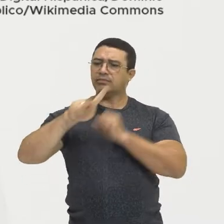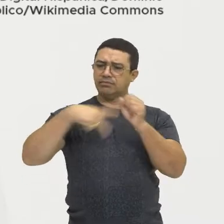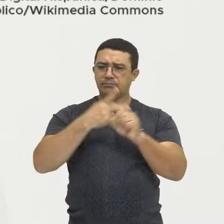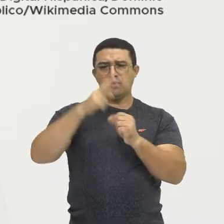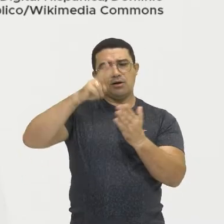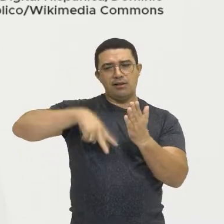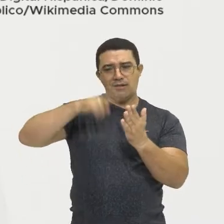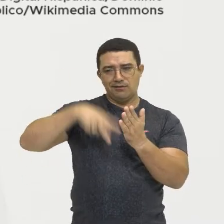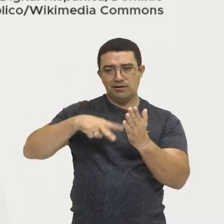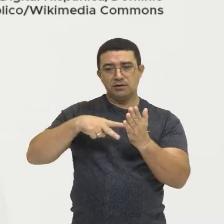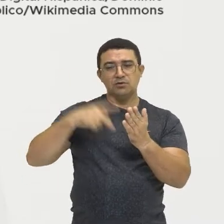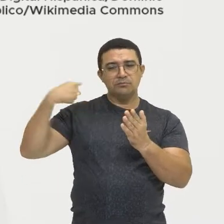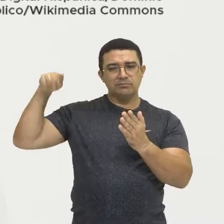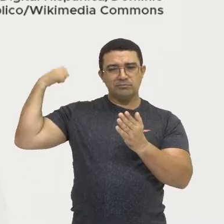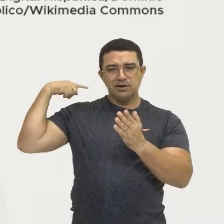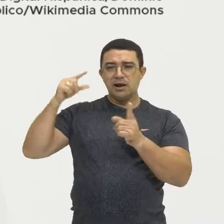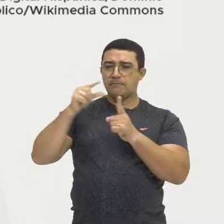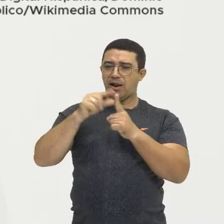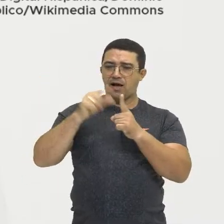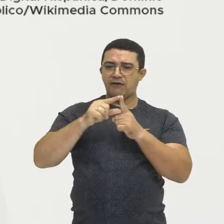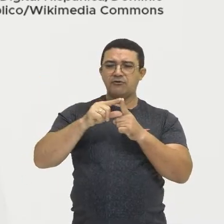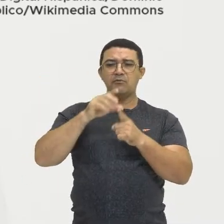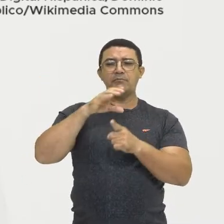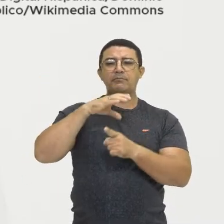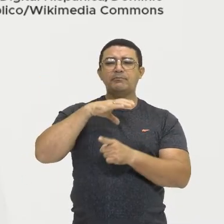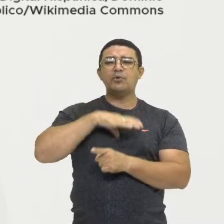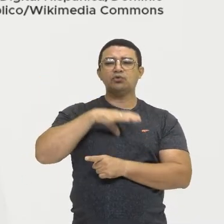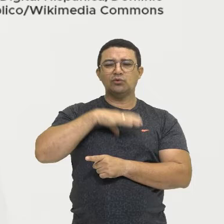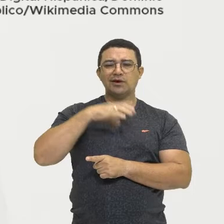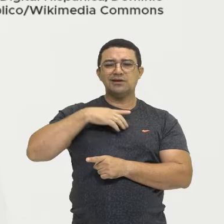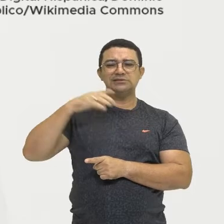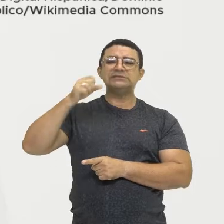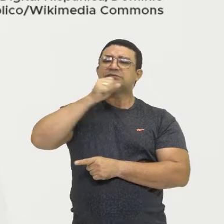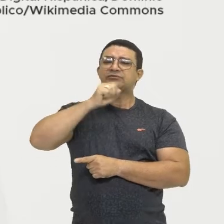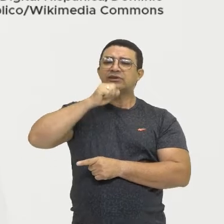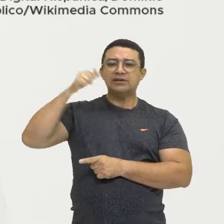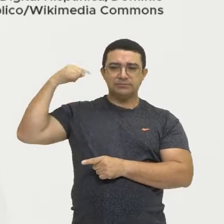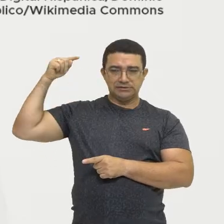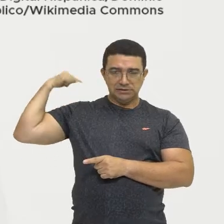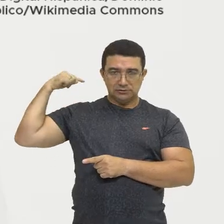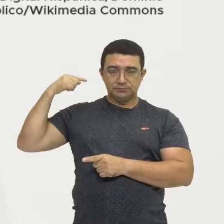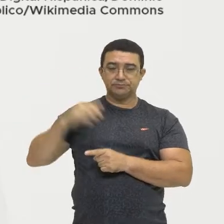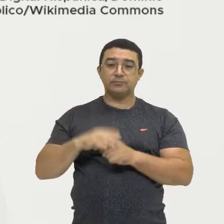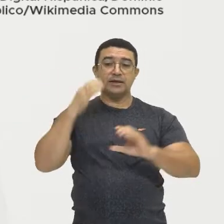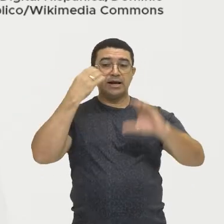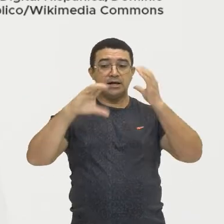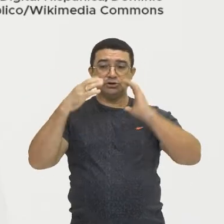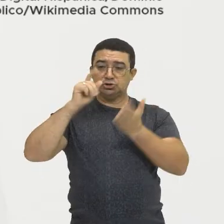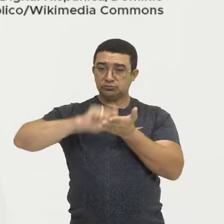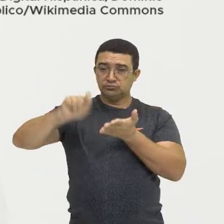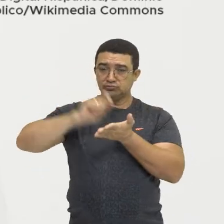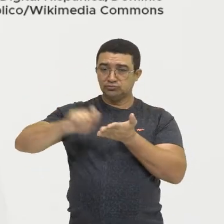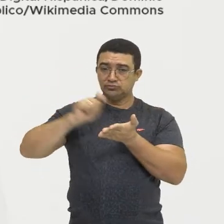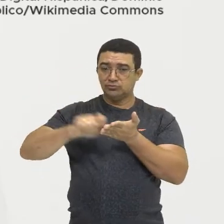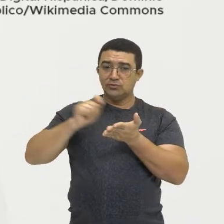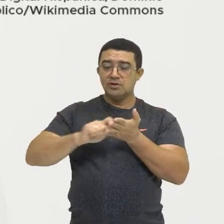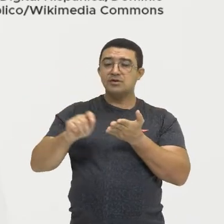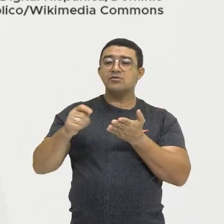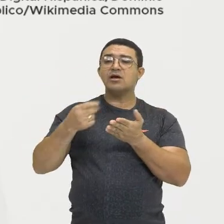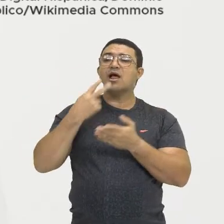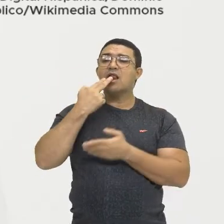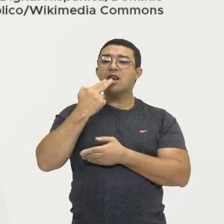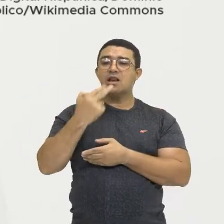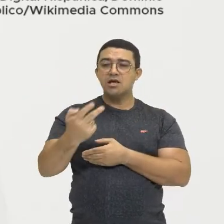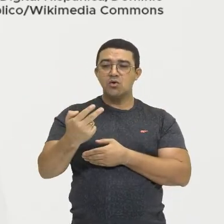no português antigo e na tradução. Então, essa cantiga, ela foi escrita em galego-português.